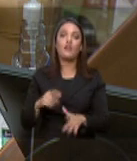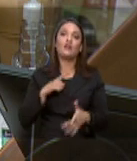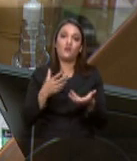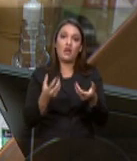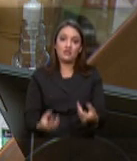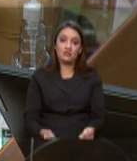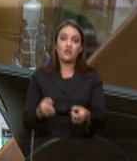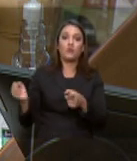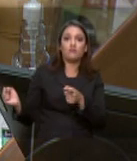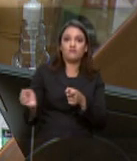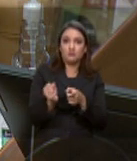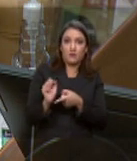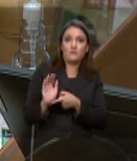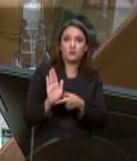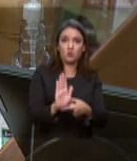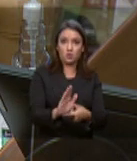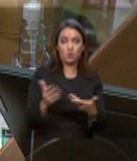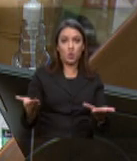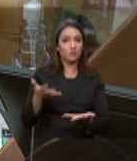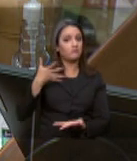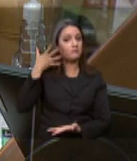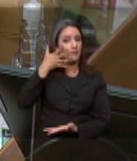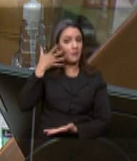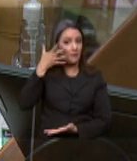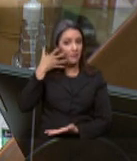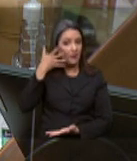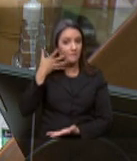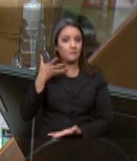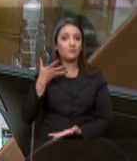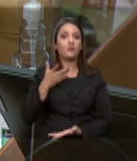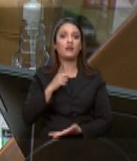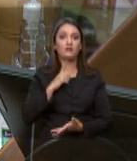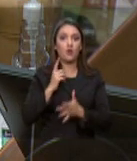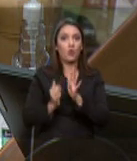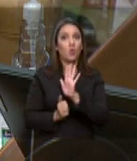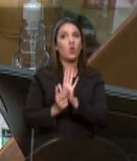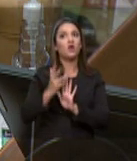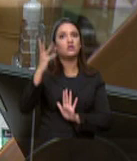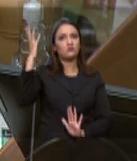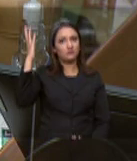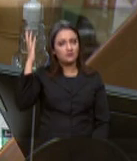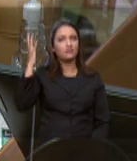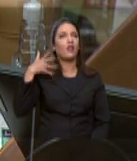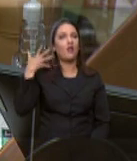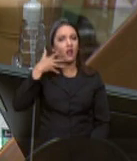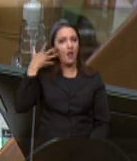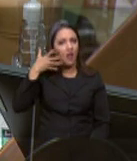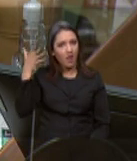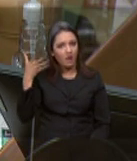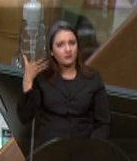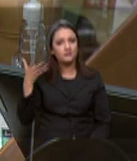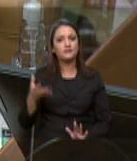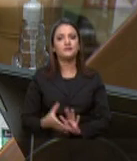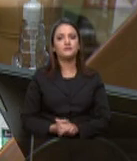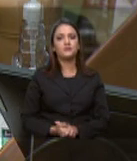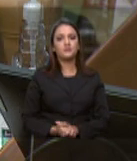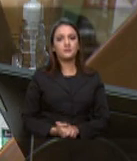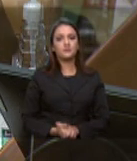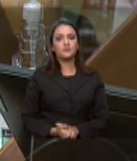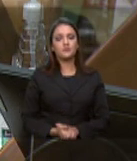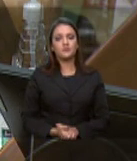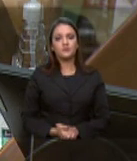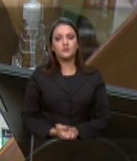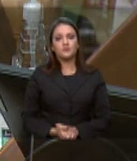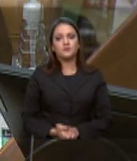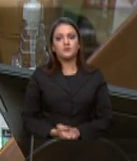Curi, do que decorre hoje o pedido, inclusive, de número grande de sustentações, E o que